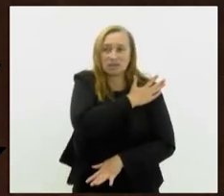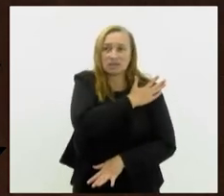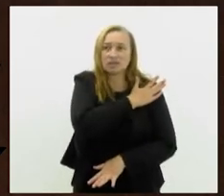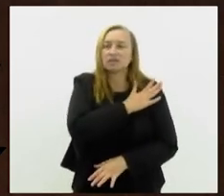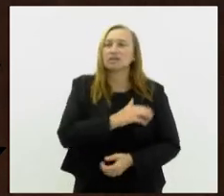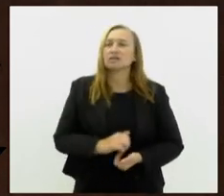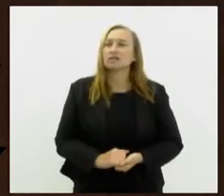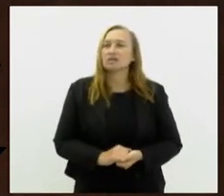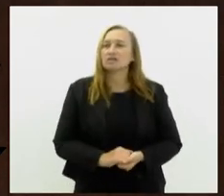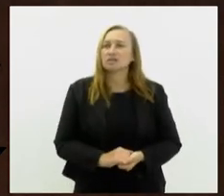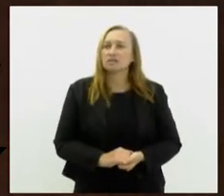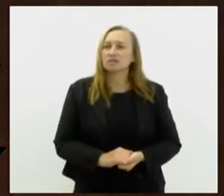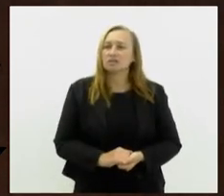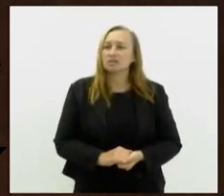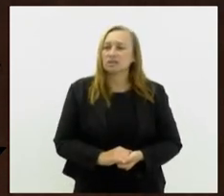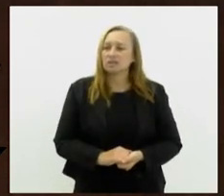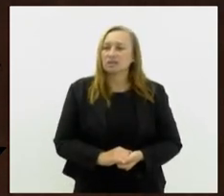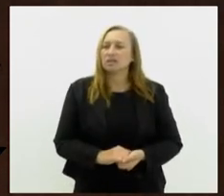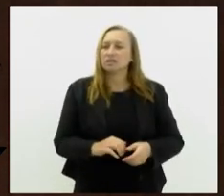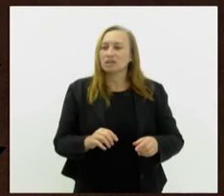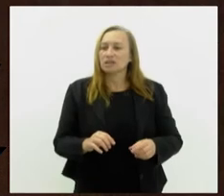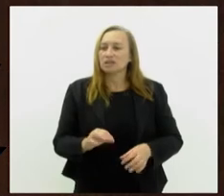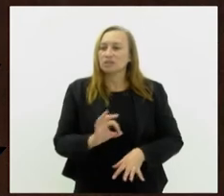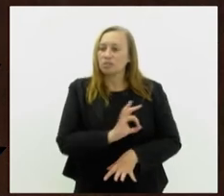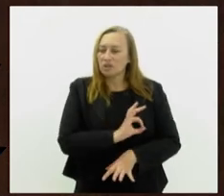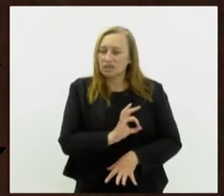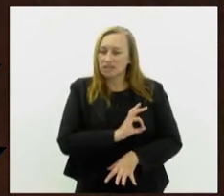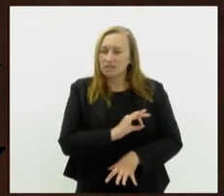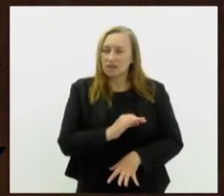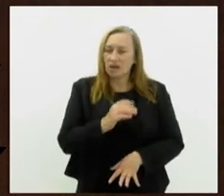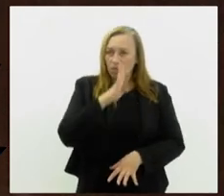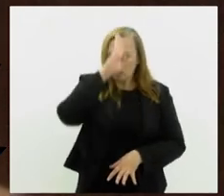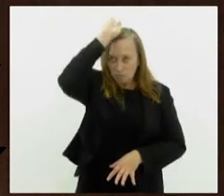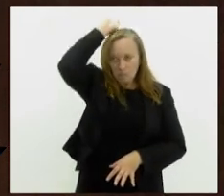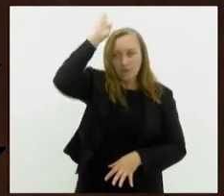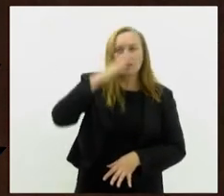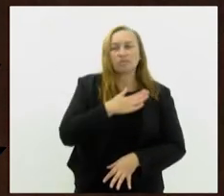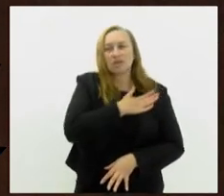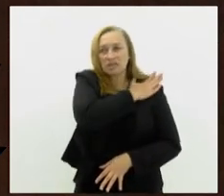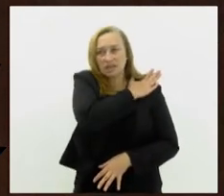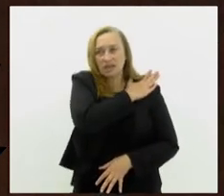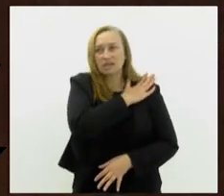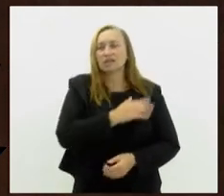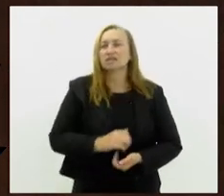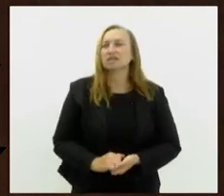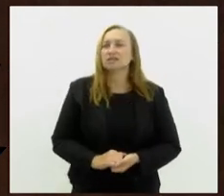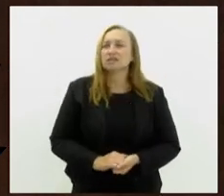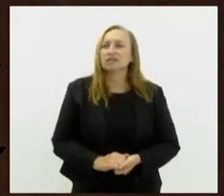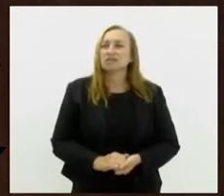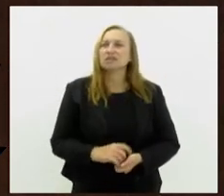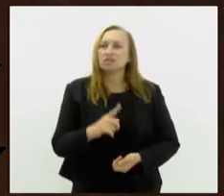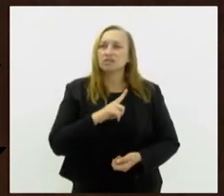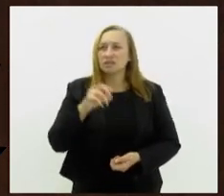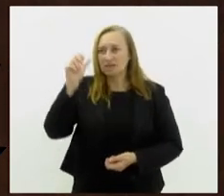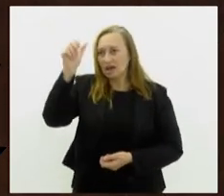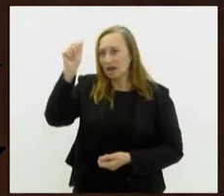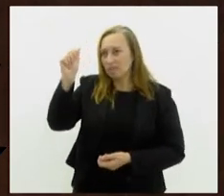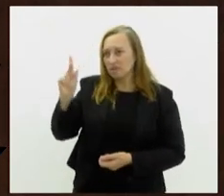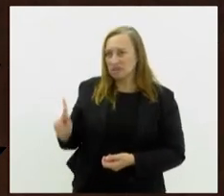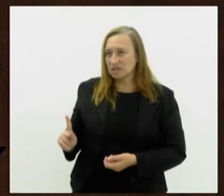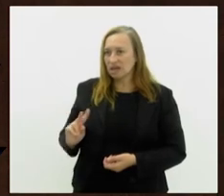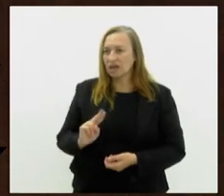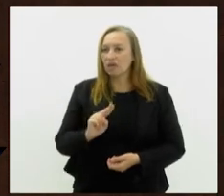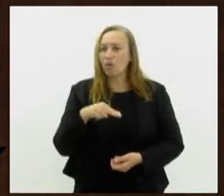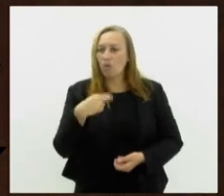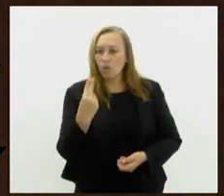estendida aos policiais militares e bombeiros militares que estivessem aposentados ou